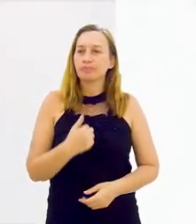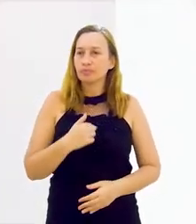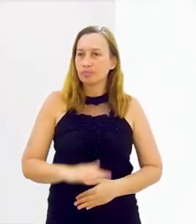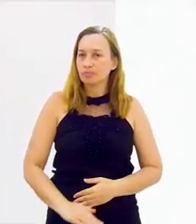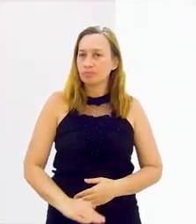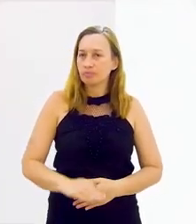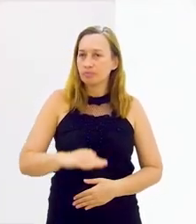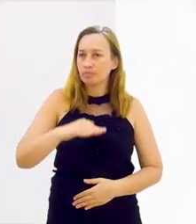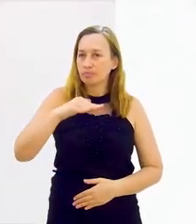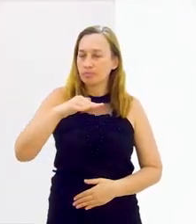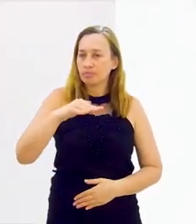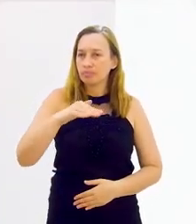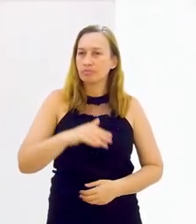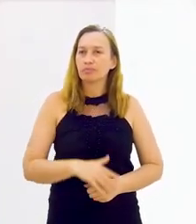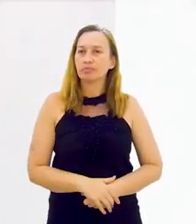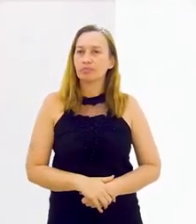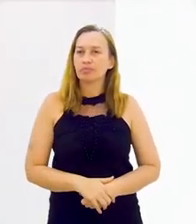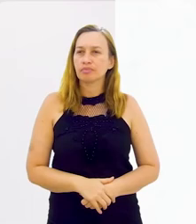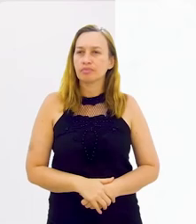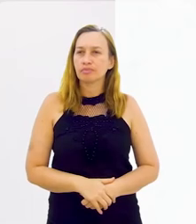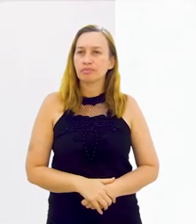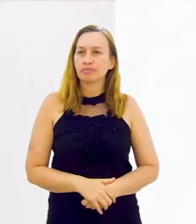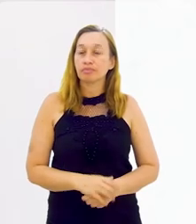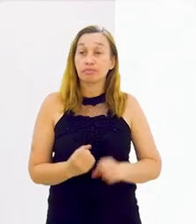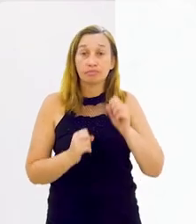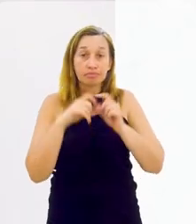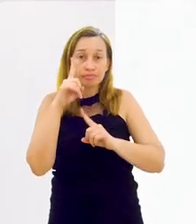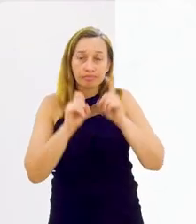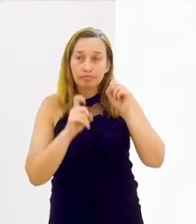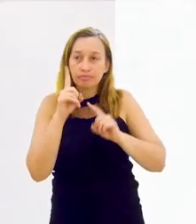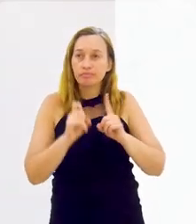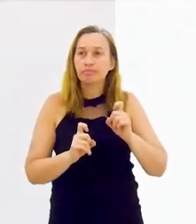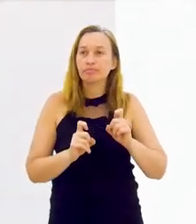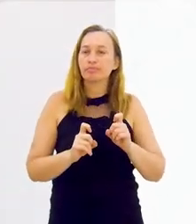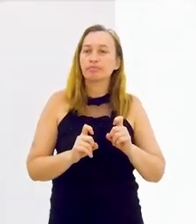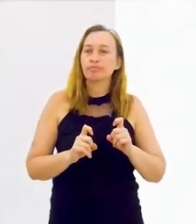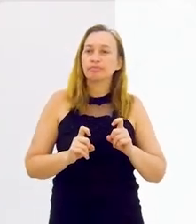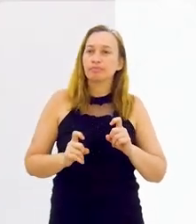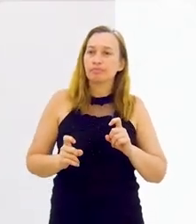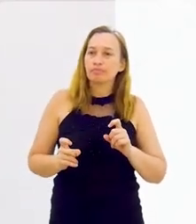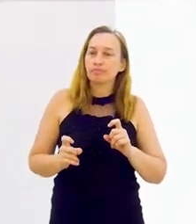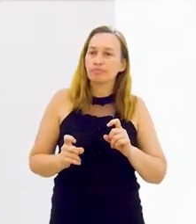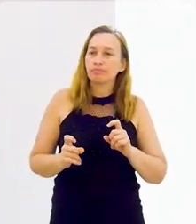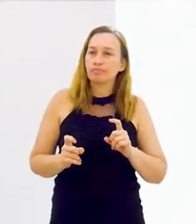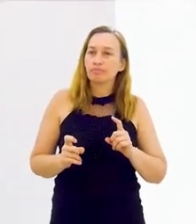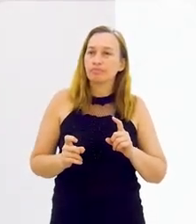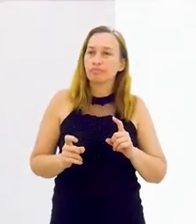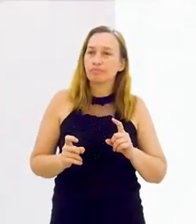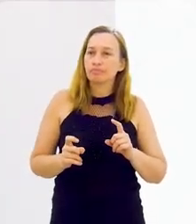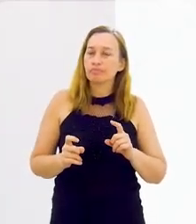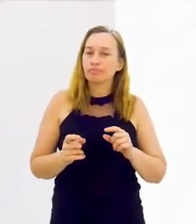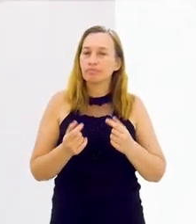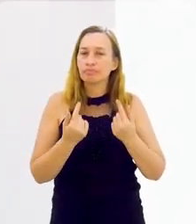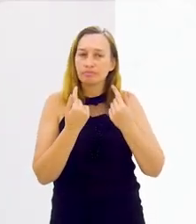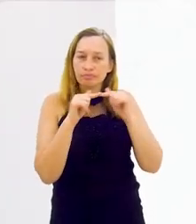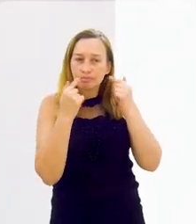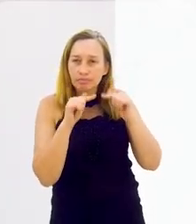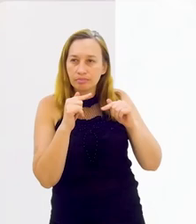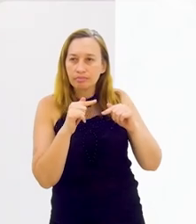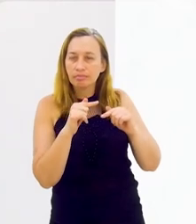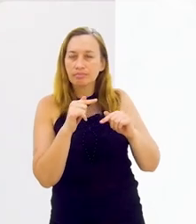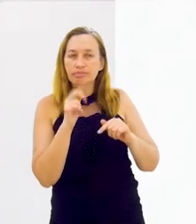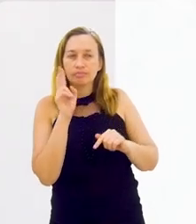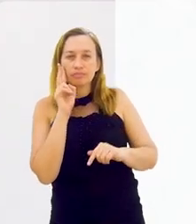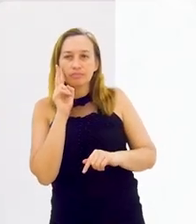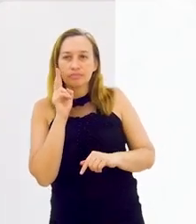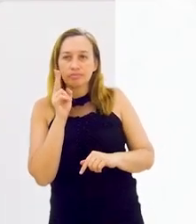E à medida que eu fui crescendo, essa expressão foi também sendo questionada,